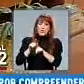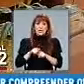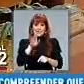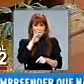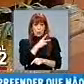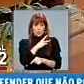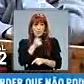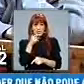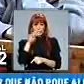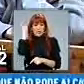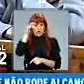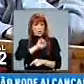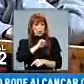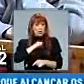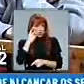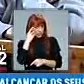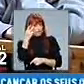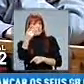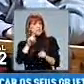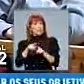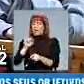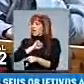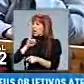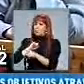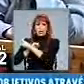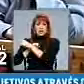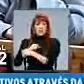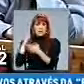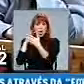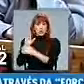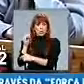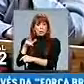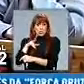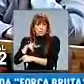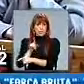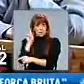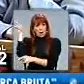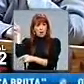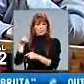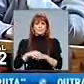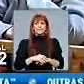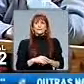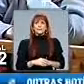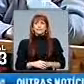Universidade da Beira Interior os polacos dão nas vistas, na Polónia também estudam alunos da UBI.